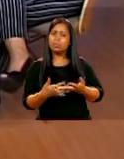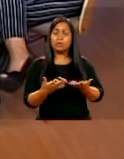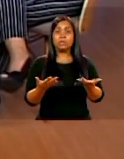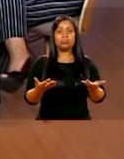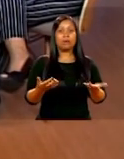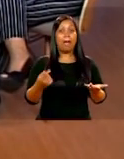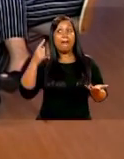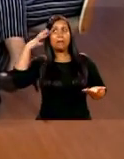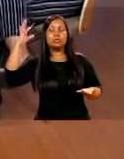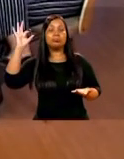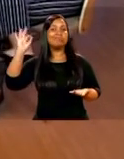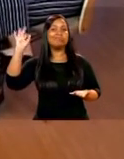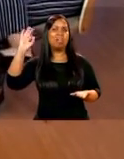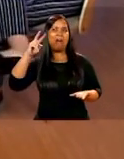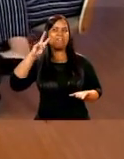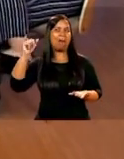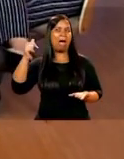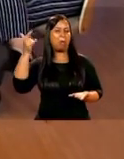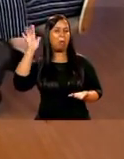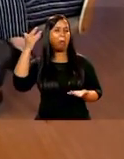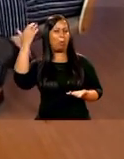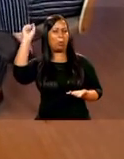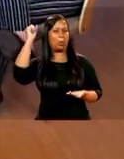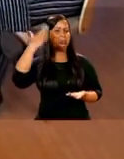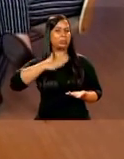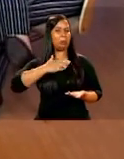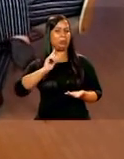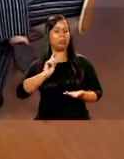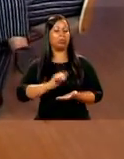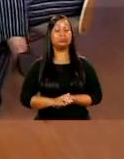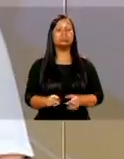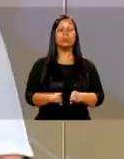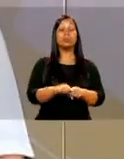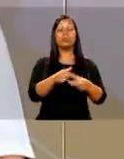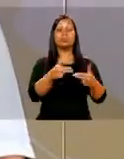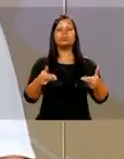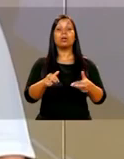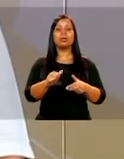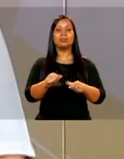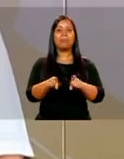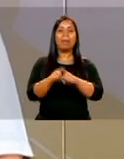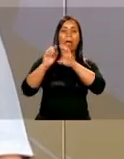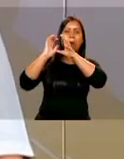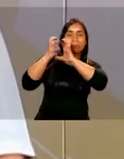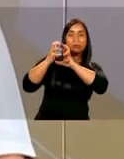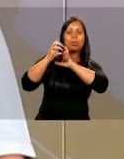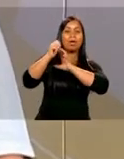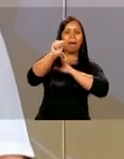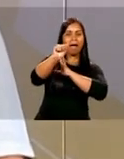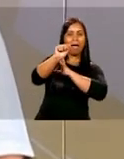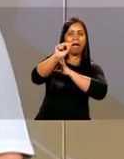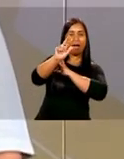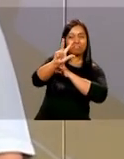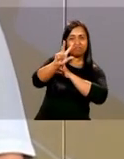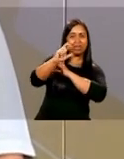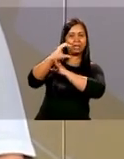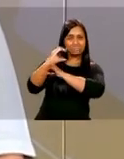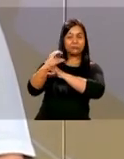gente nunca imagina, né? E outra questão também é que os AVCs hoje, que a gente tem percebido